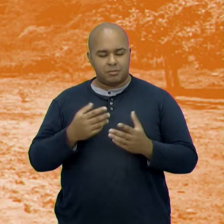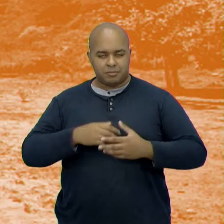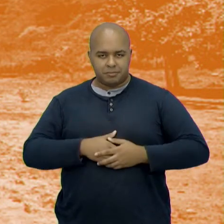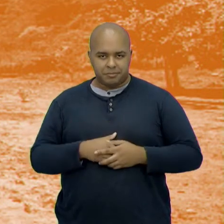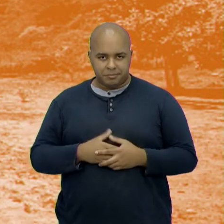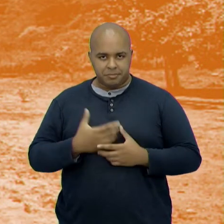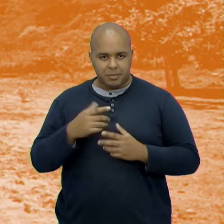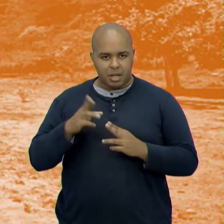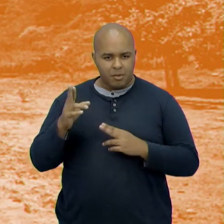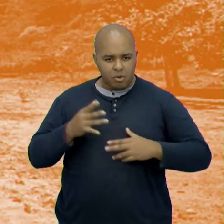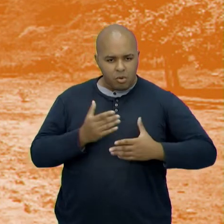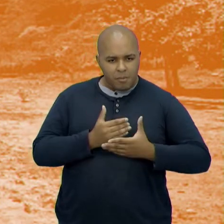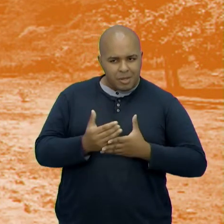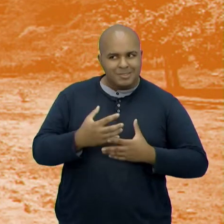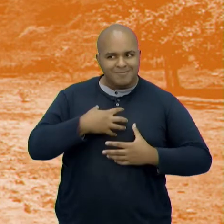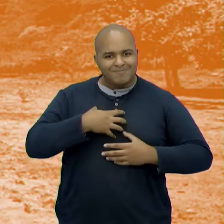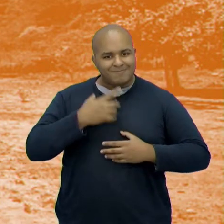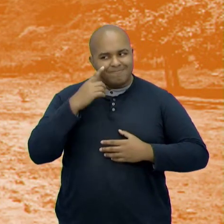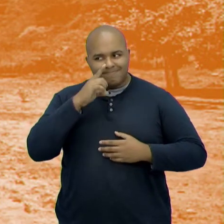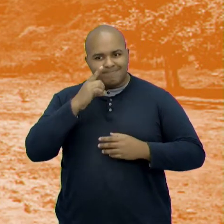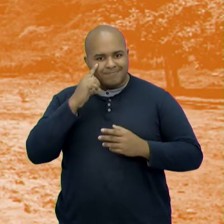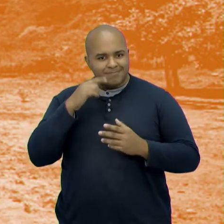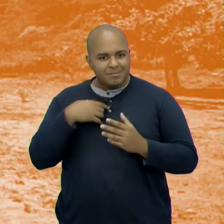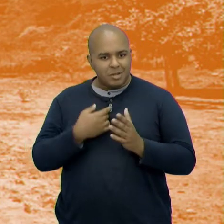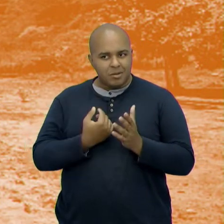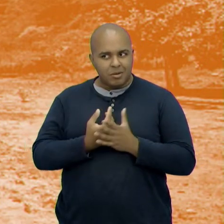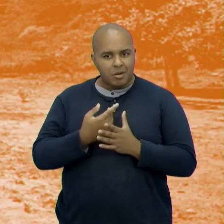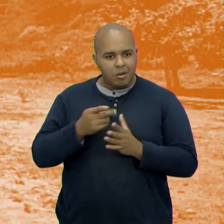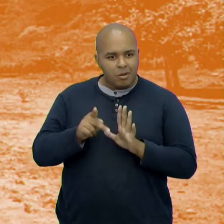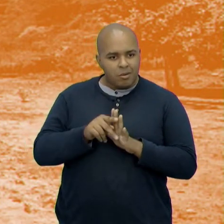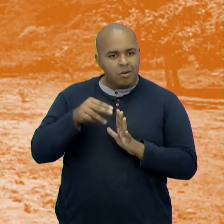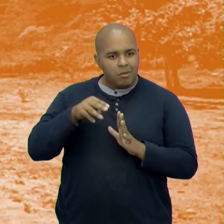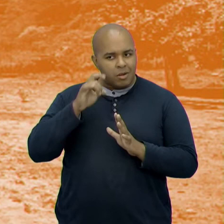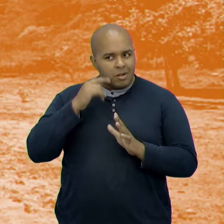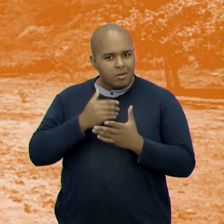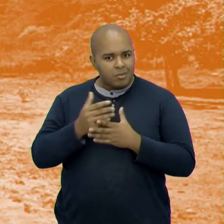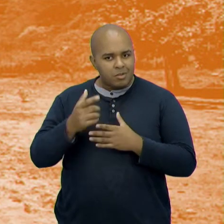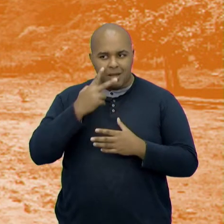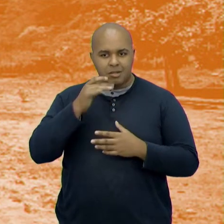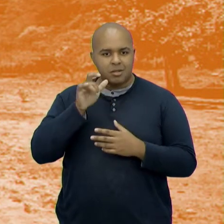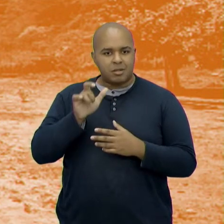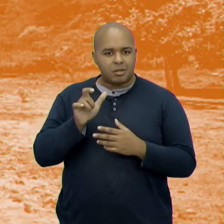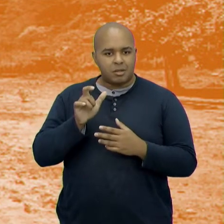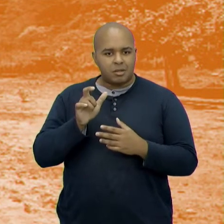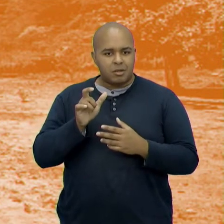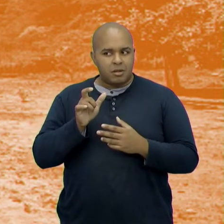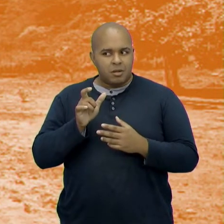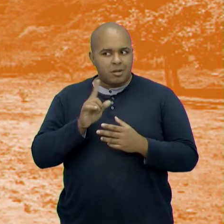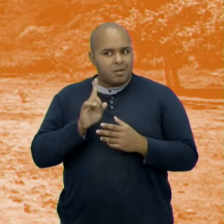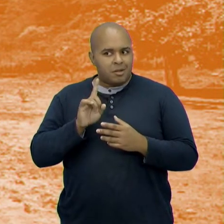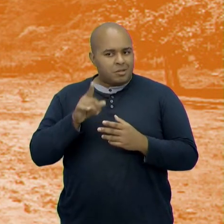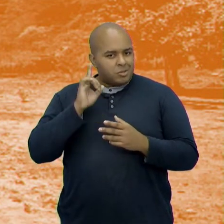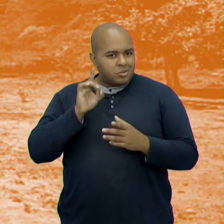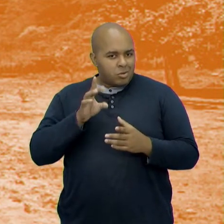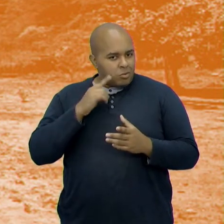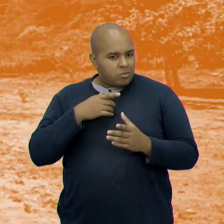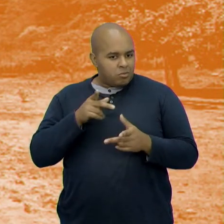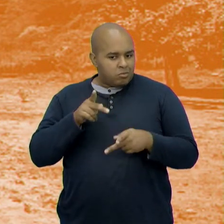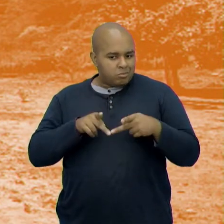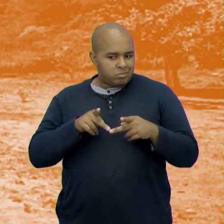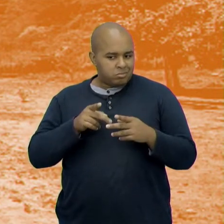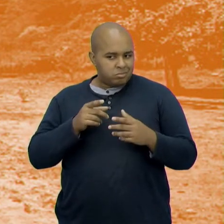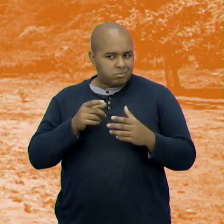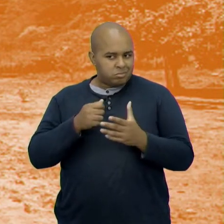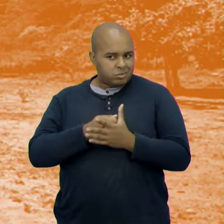sim, a República começa a sentir uma ameaça monarquista. Eles começam a achar que não é simplesmente um povo lutando